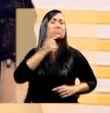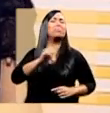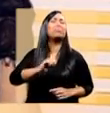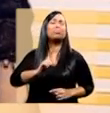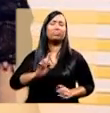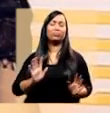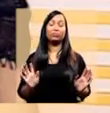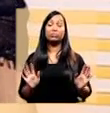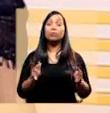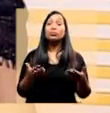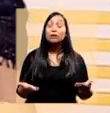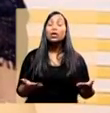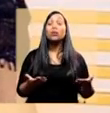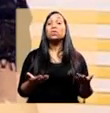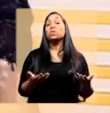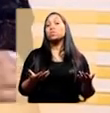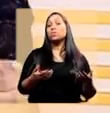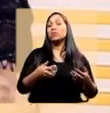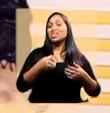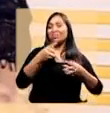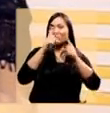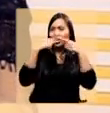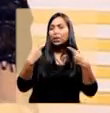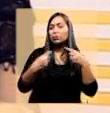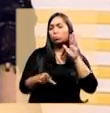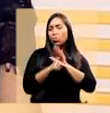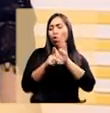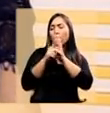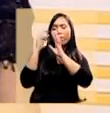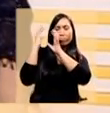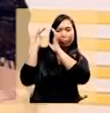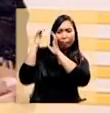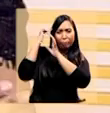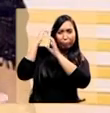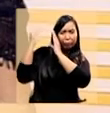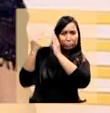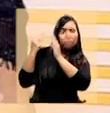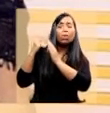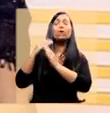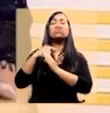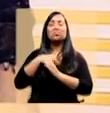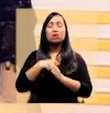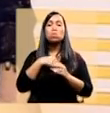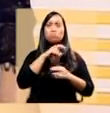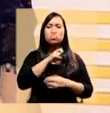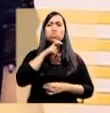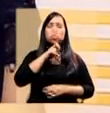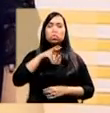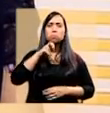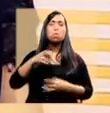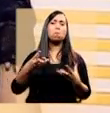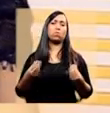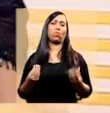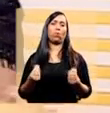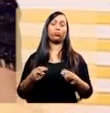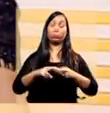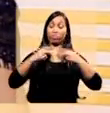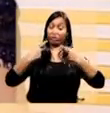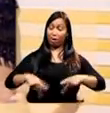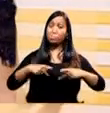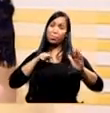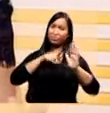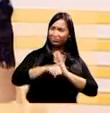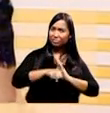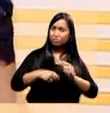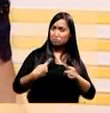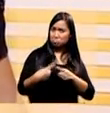Para nada, né? Para nada. Então, eu acho que esse índice de violência psicológica, eu tenho acompanhado ainda mais do que a física,